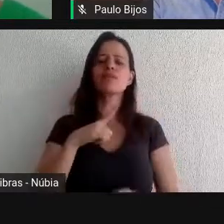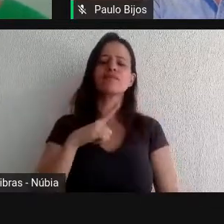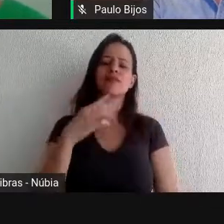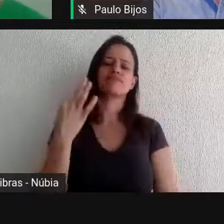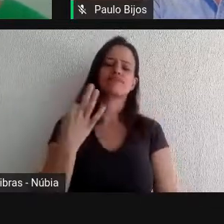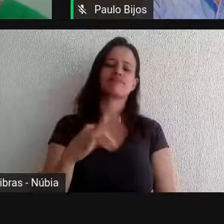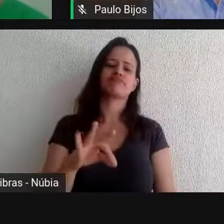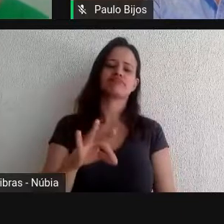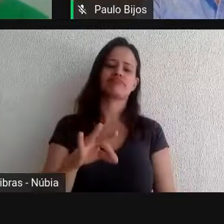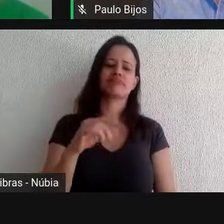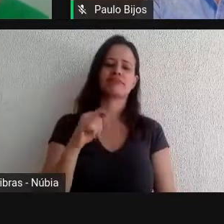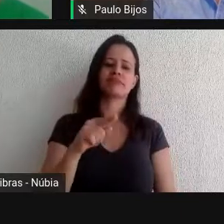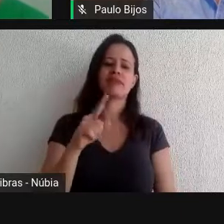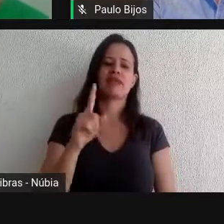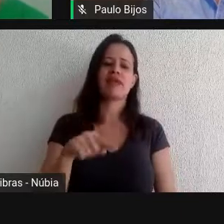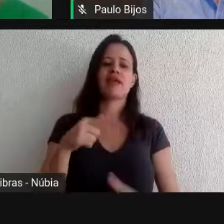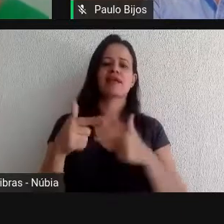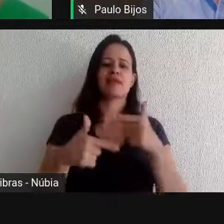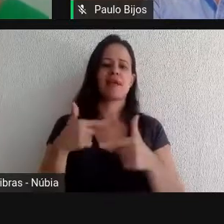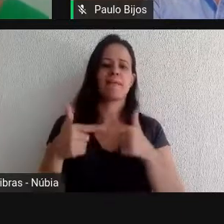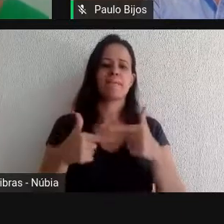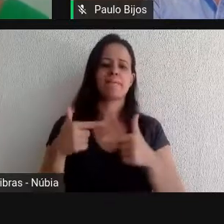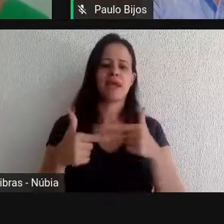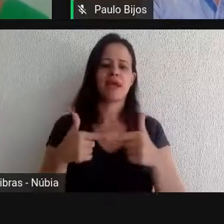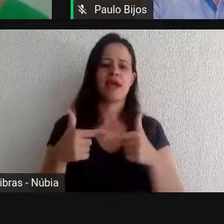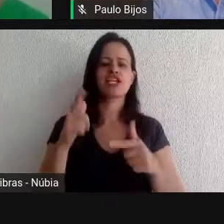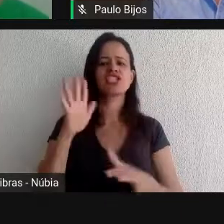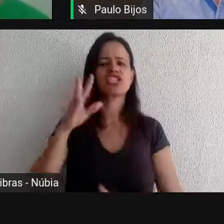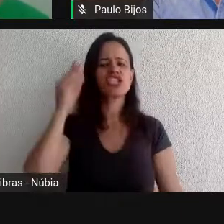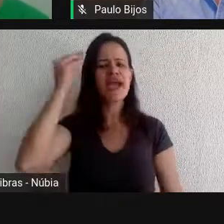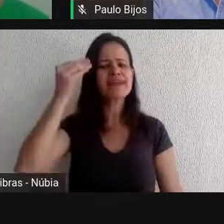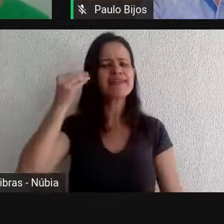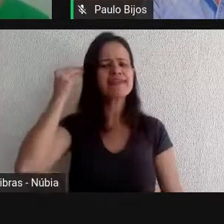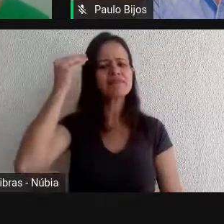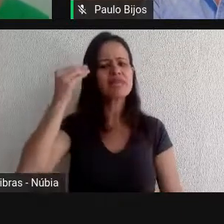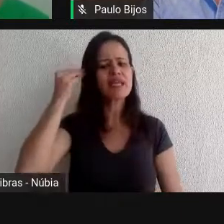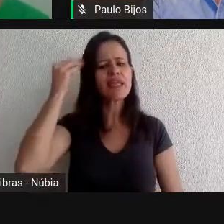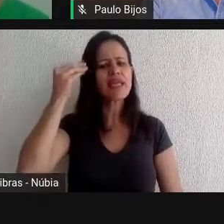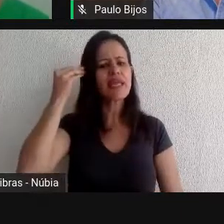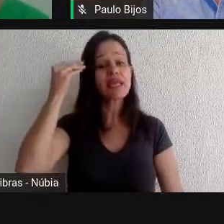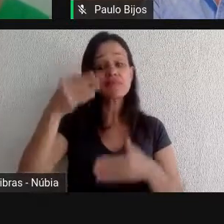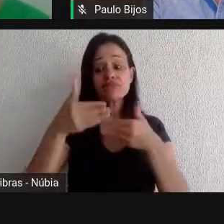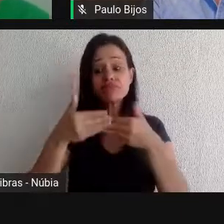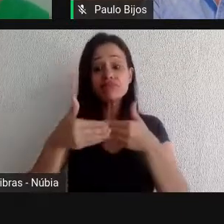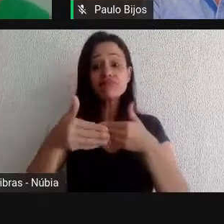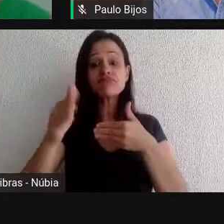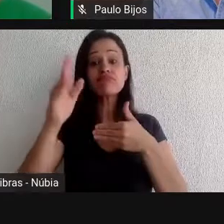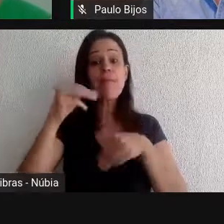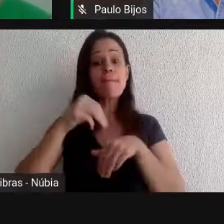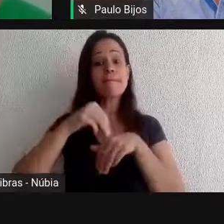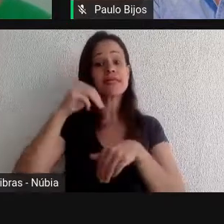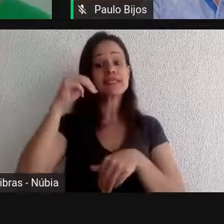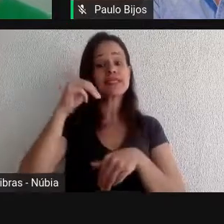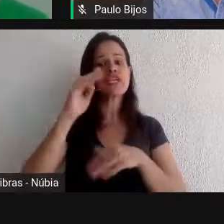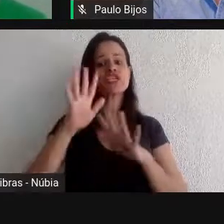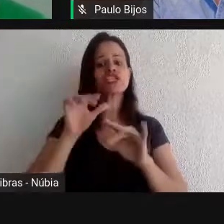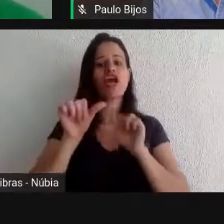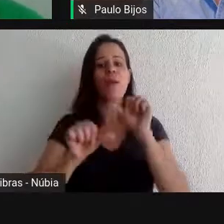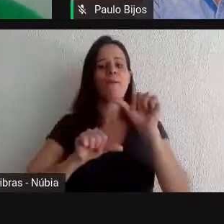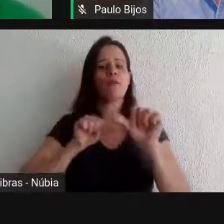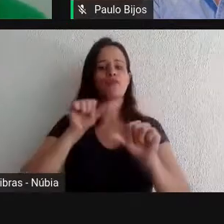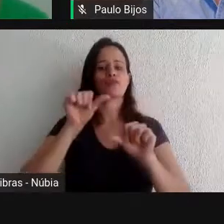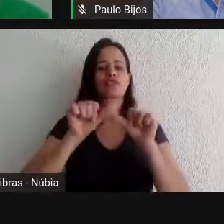efetivamente nessa atividade, né? Eles têm a experiência e, a partir do mestrado, eles modificam essa experiência,